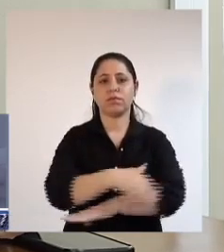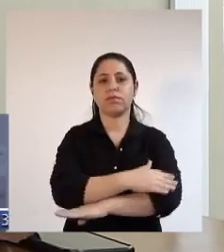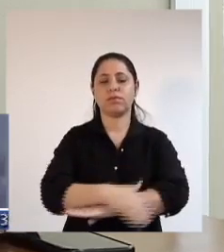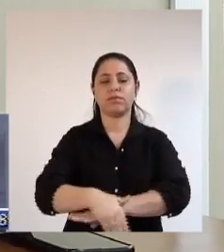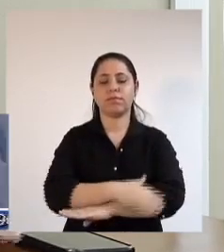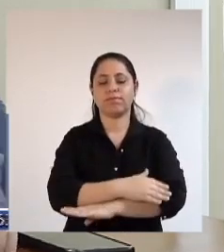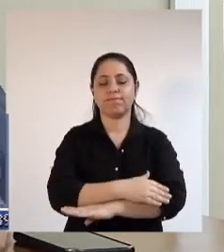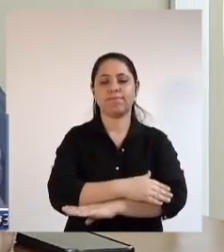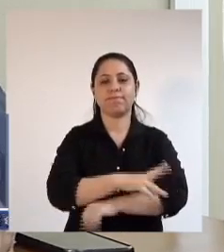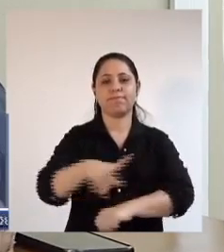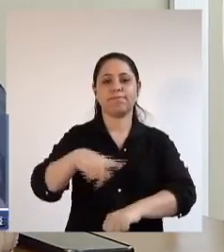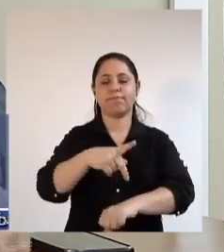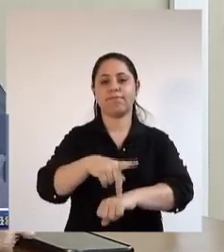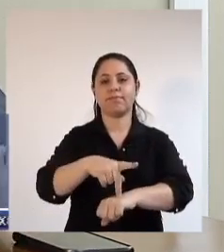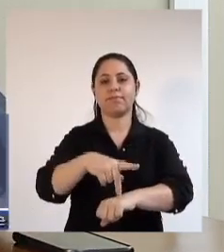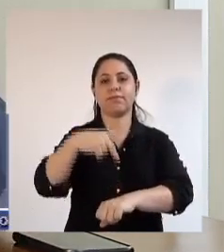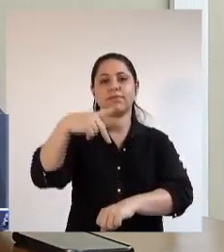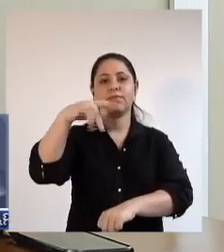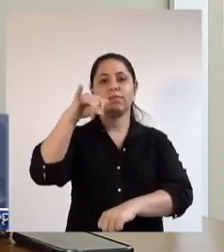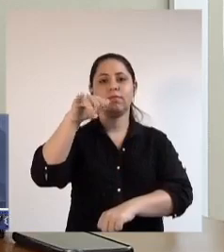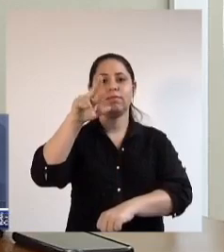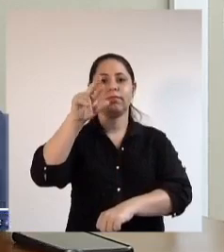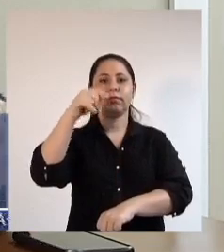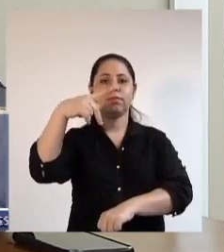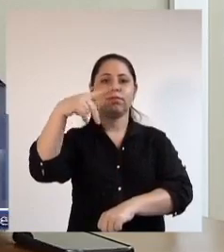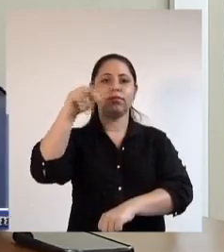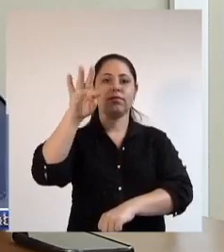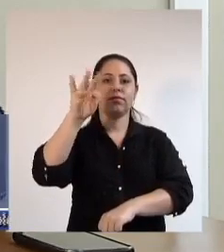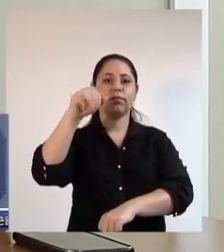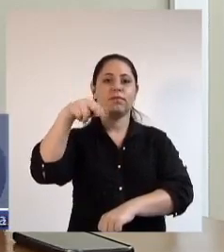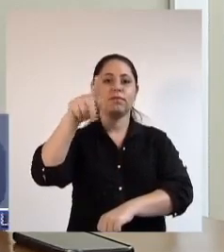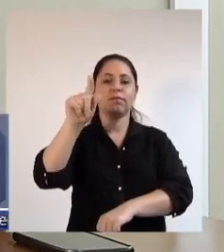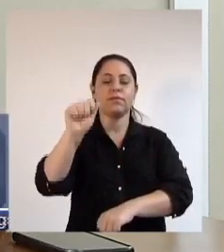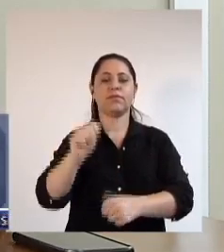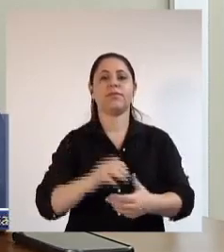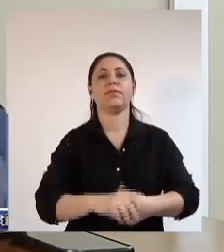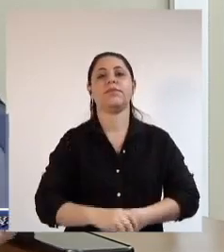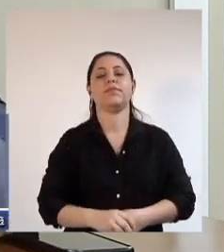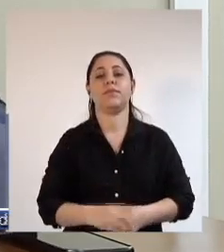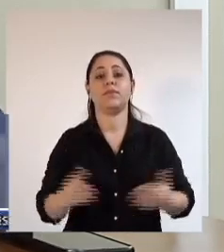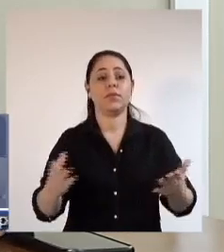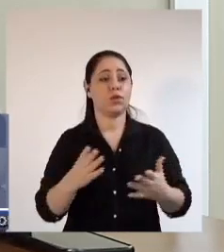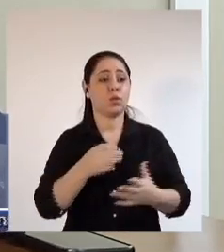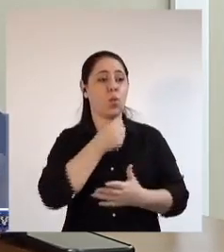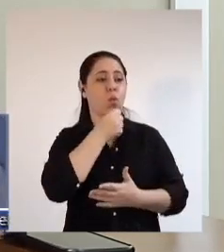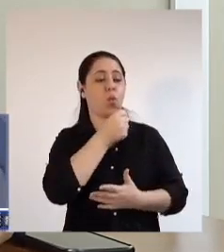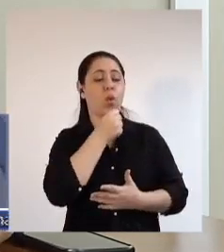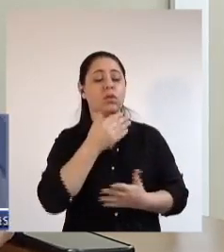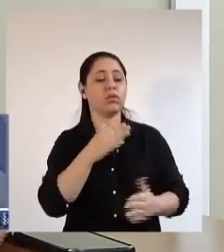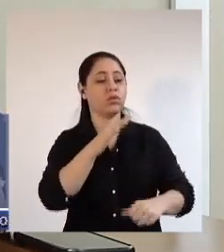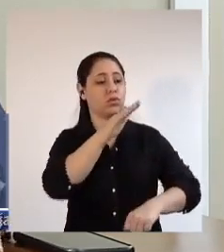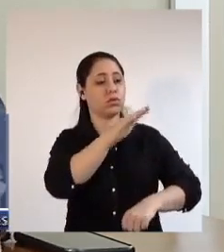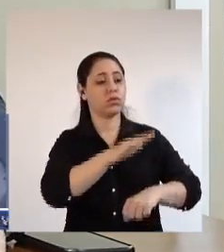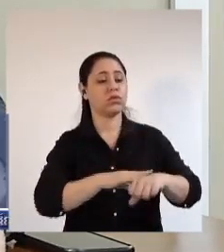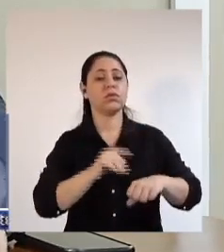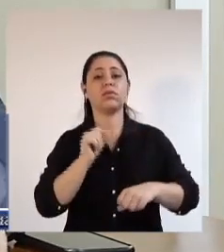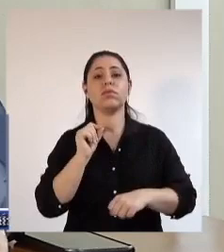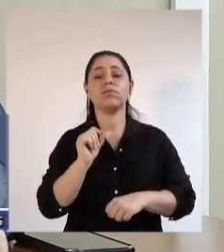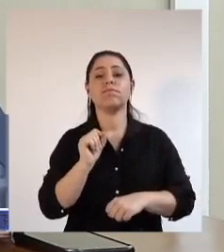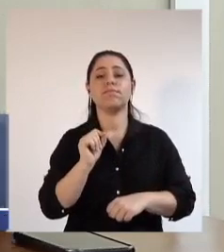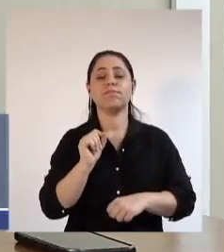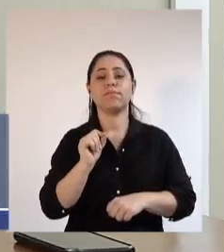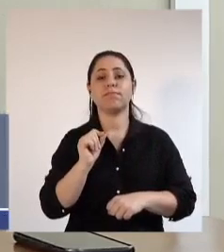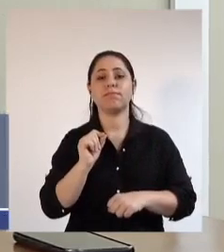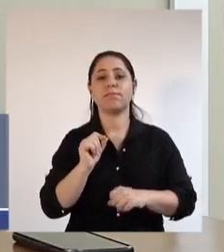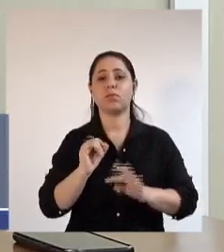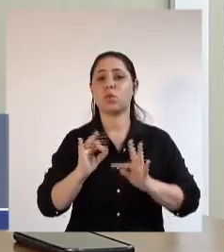piraputanga dando continuidade passa a palavra ao cerimonial que chame os